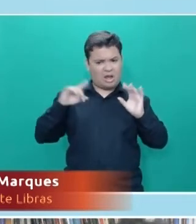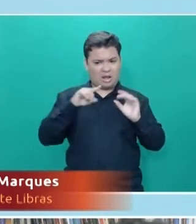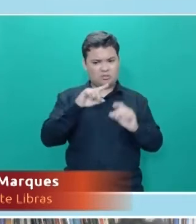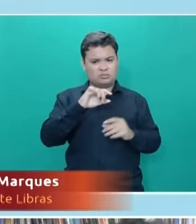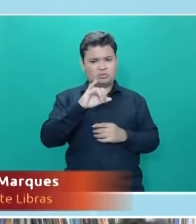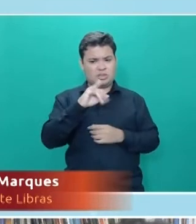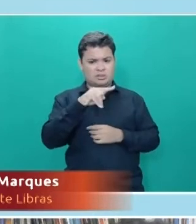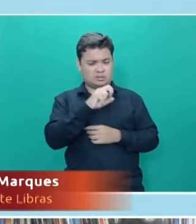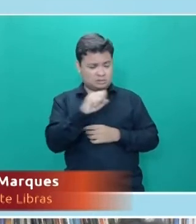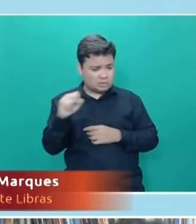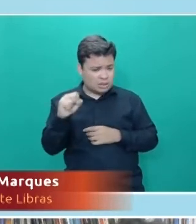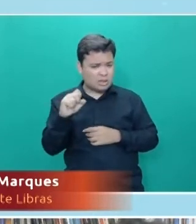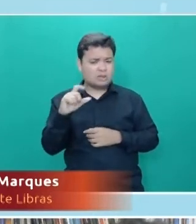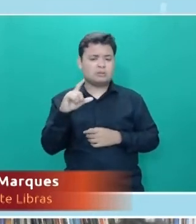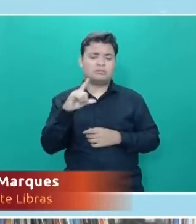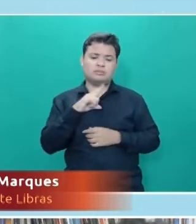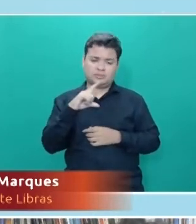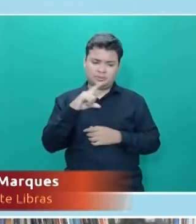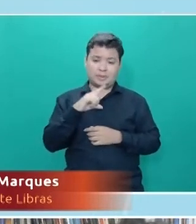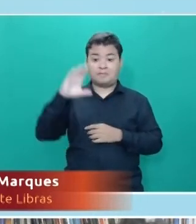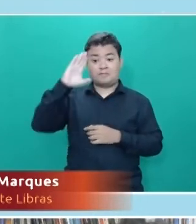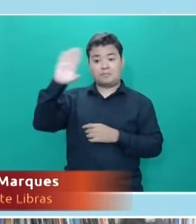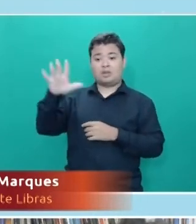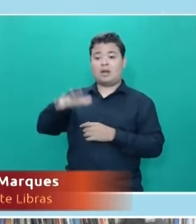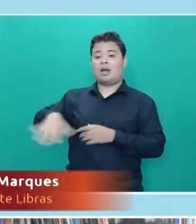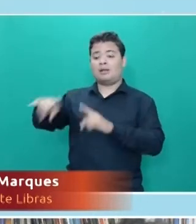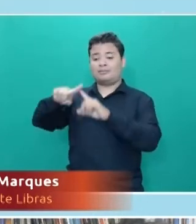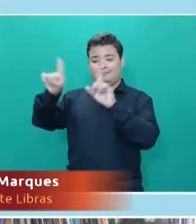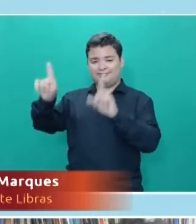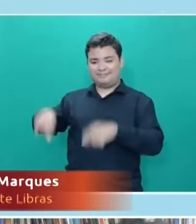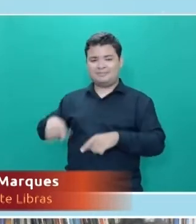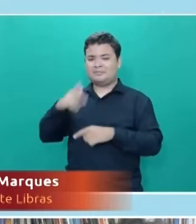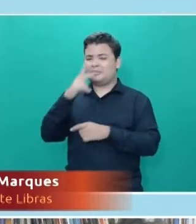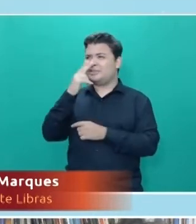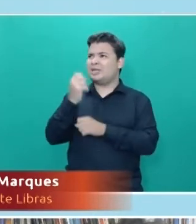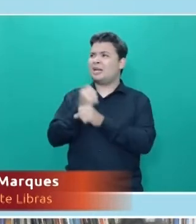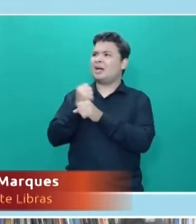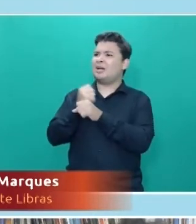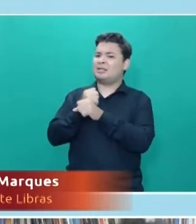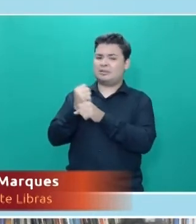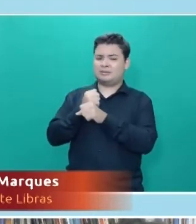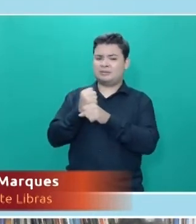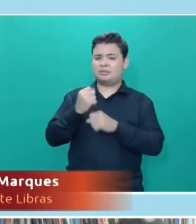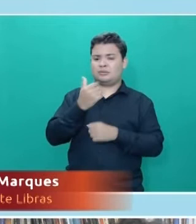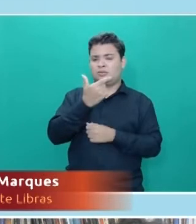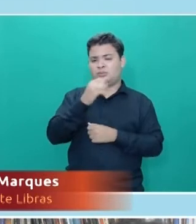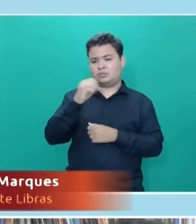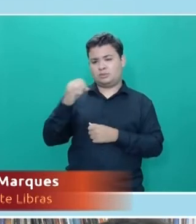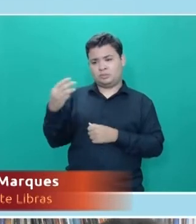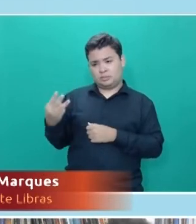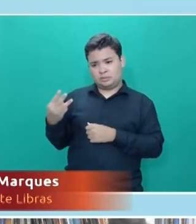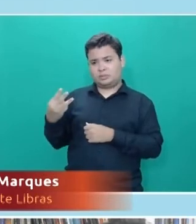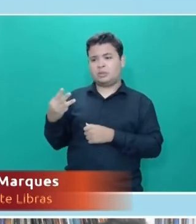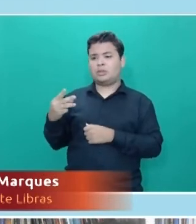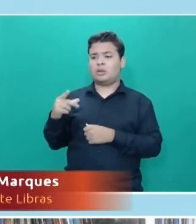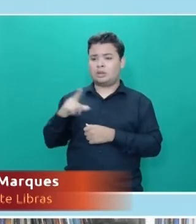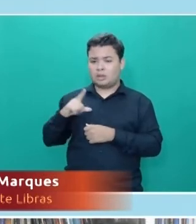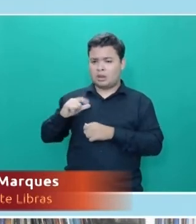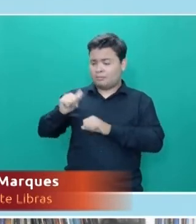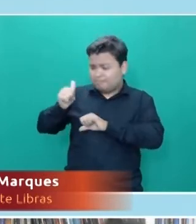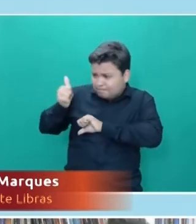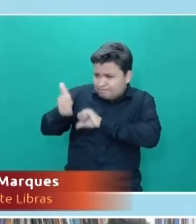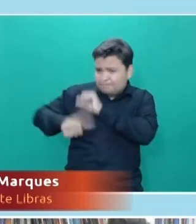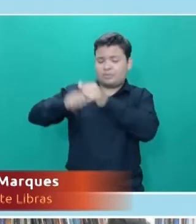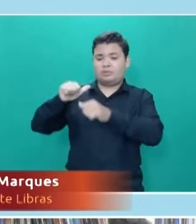que estão sendo reajustados desde 2019, desde 2003, vamos ser justos, no primeiro governo do Lula já houve uma forte reforma nesse